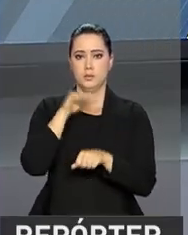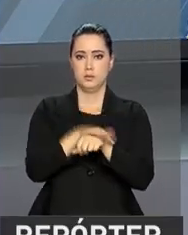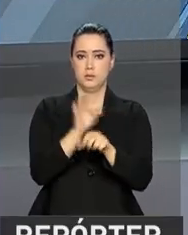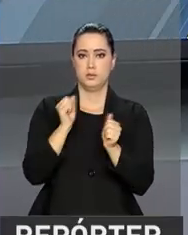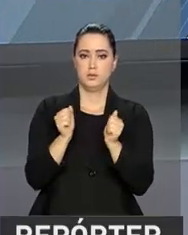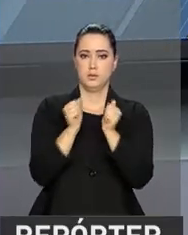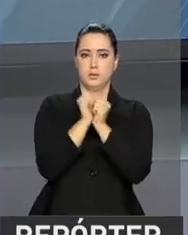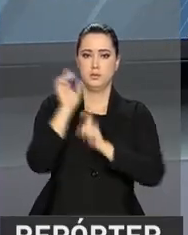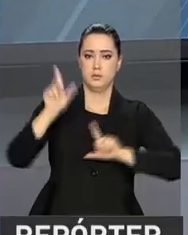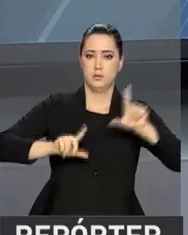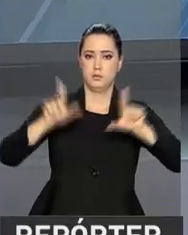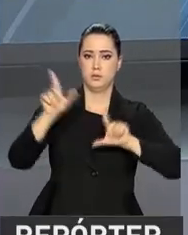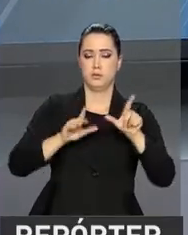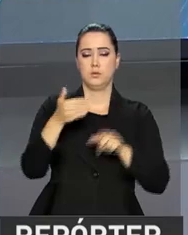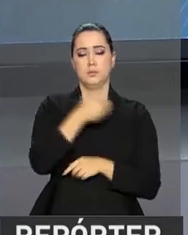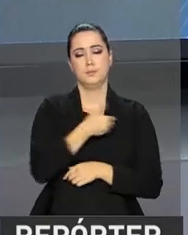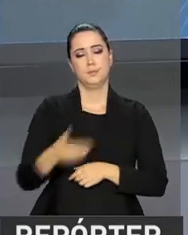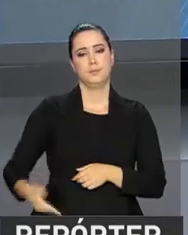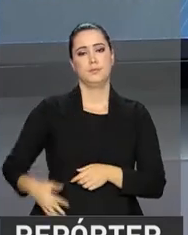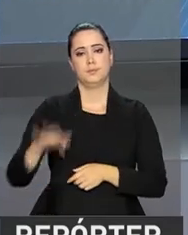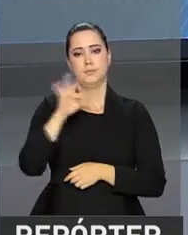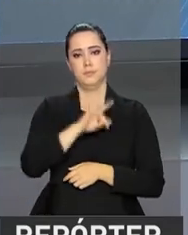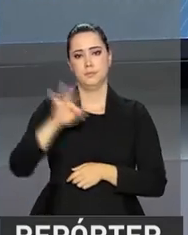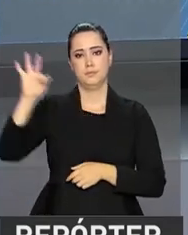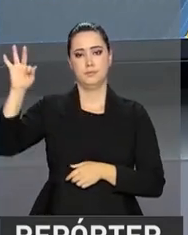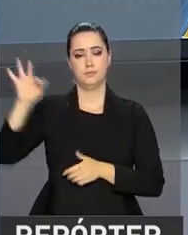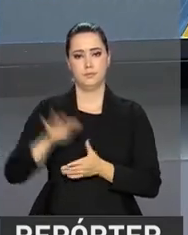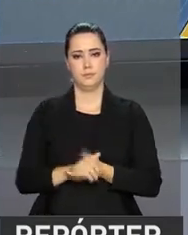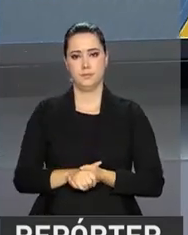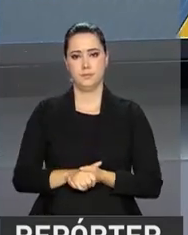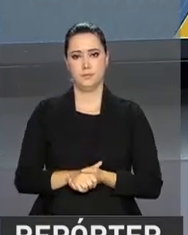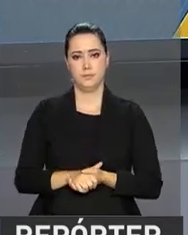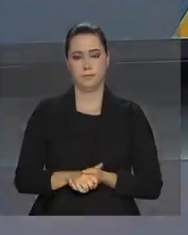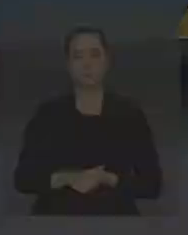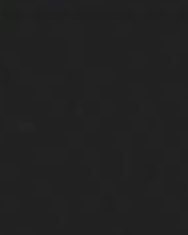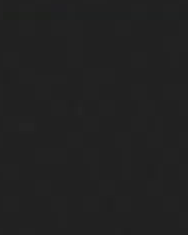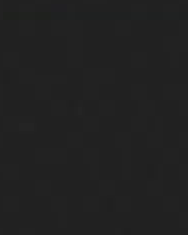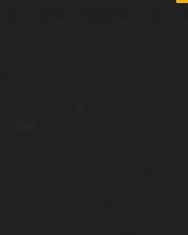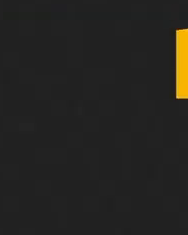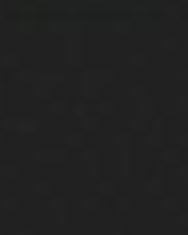noite pra você e continue com a gente na nbr a tv do governo federal